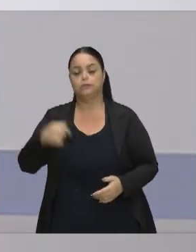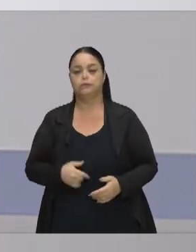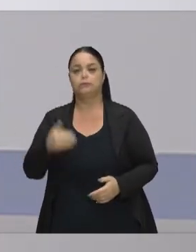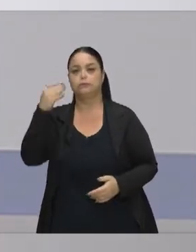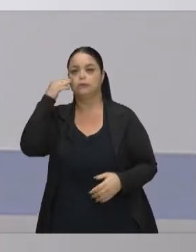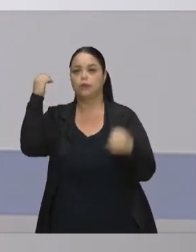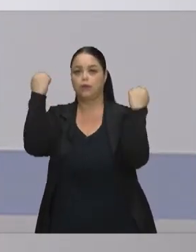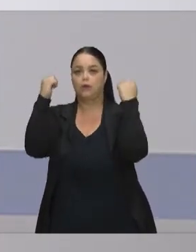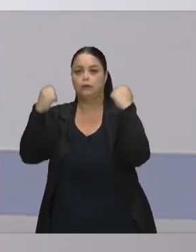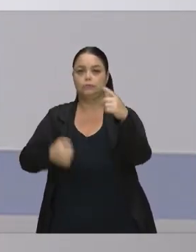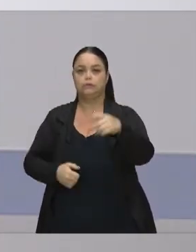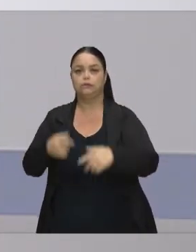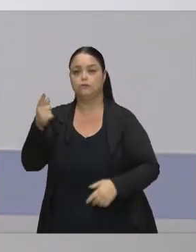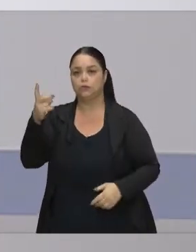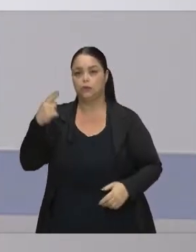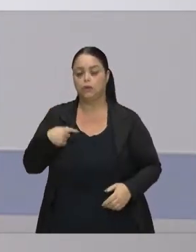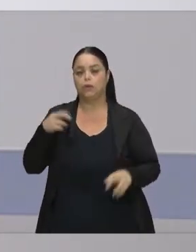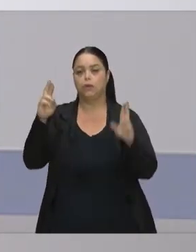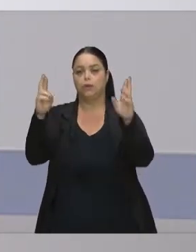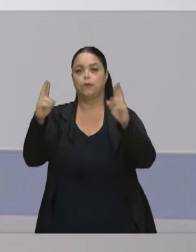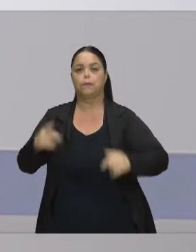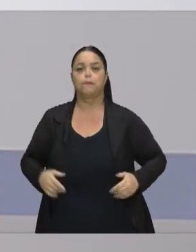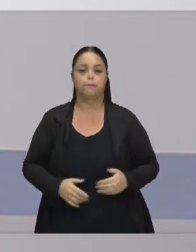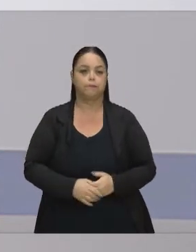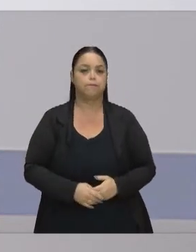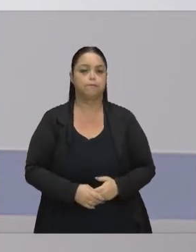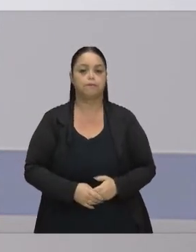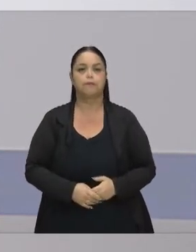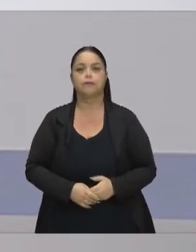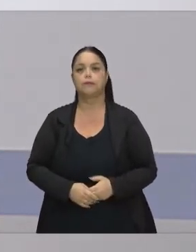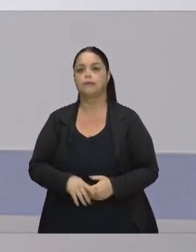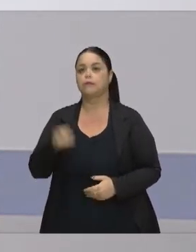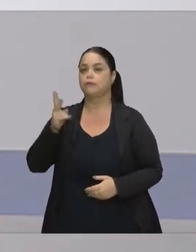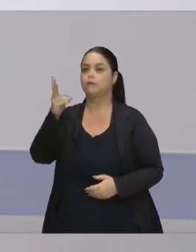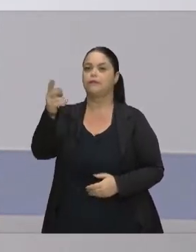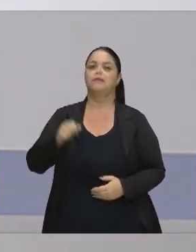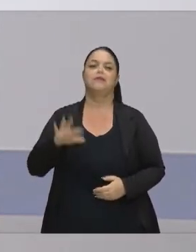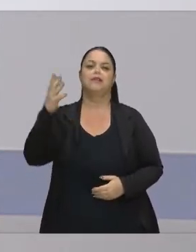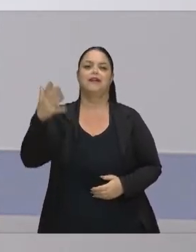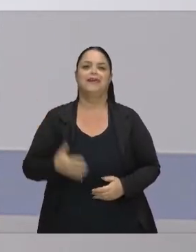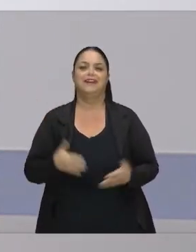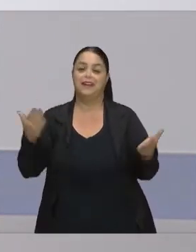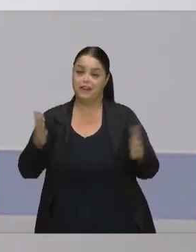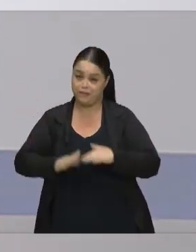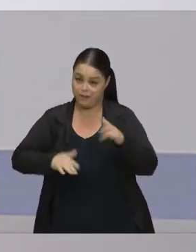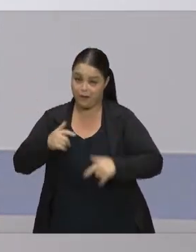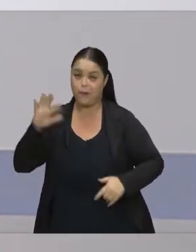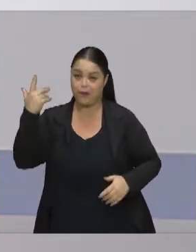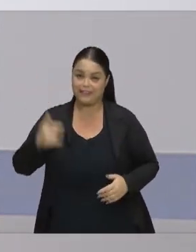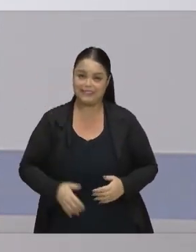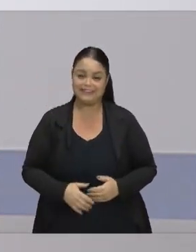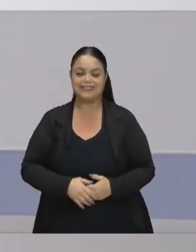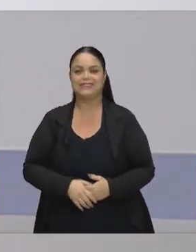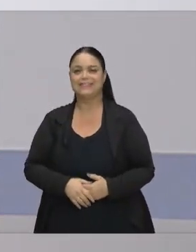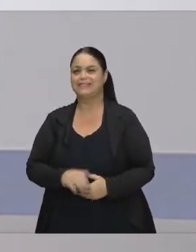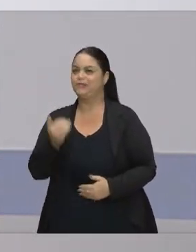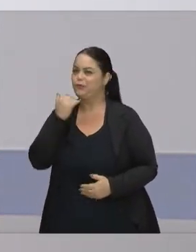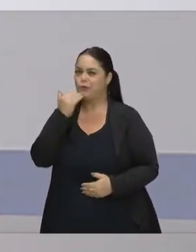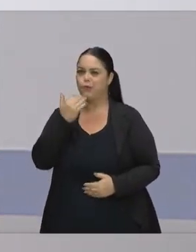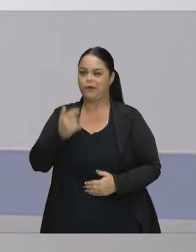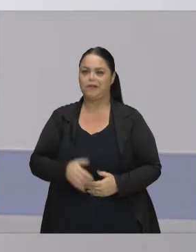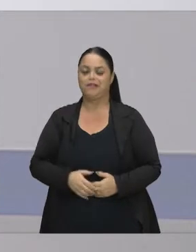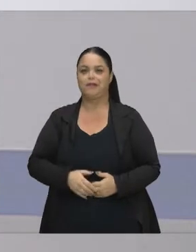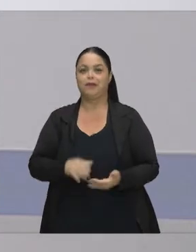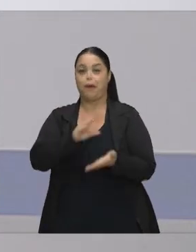preocupado. Eu sei que faz tempo que você está esperando aí, tá? Mas nem sempre isso acontece, mas acontece. Não teve jeito de reverter a pauta. Não